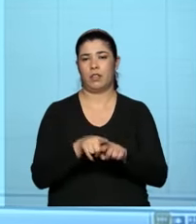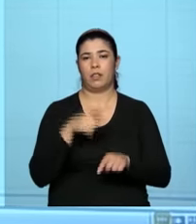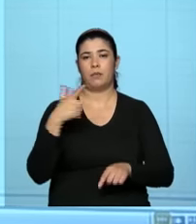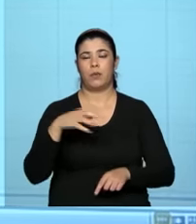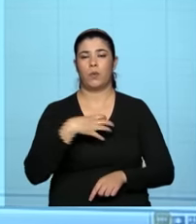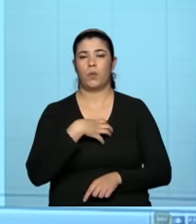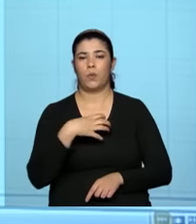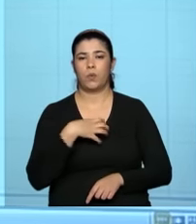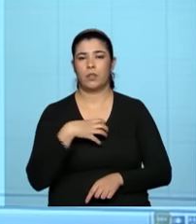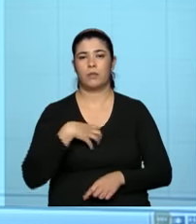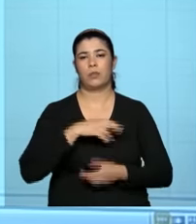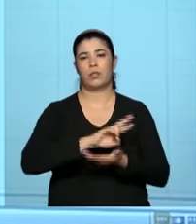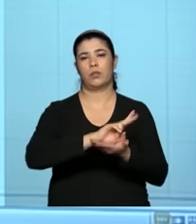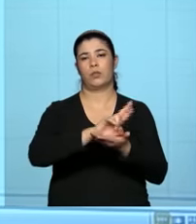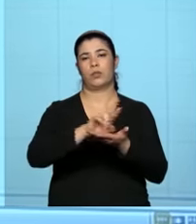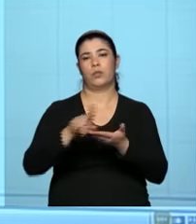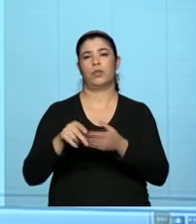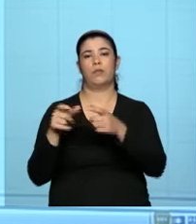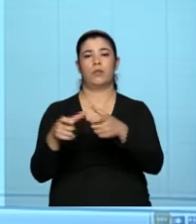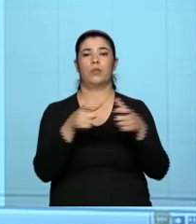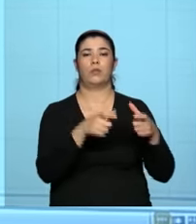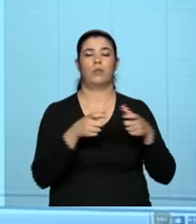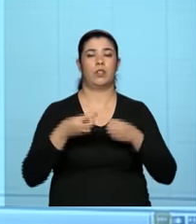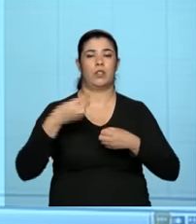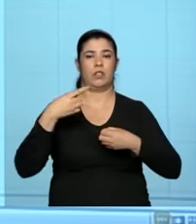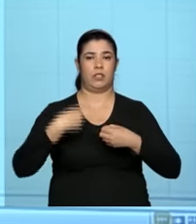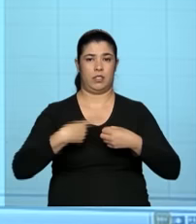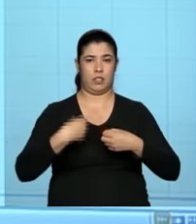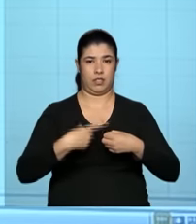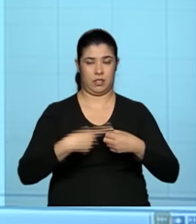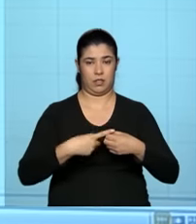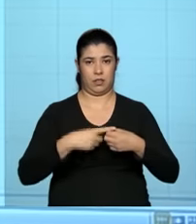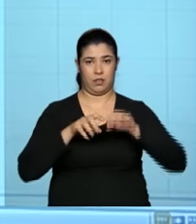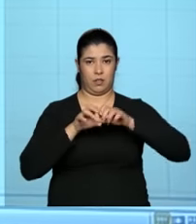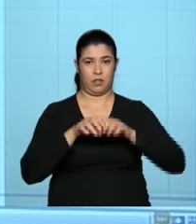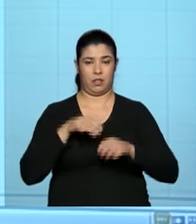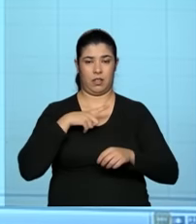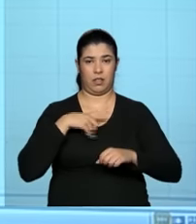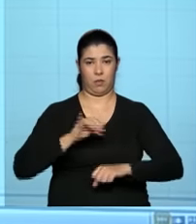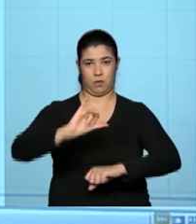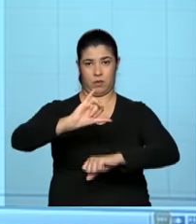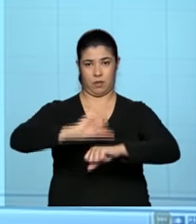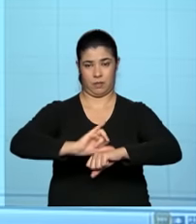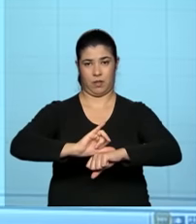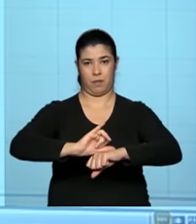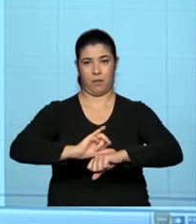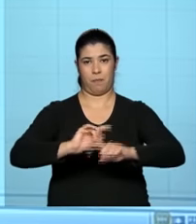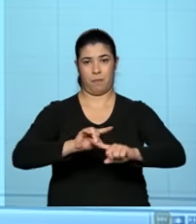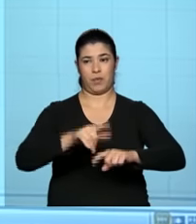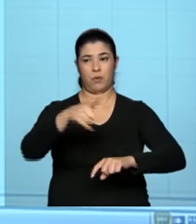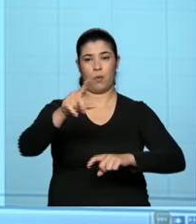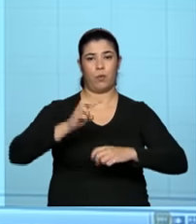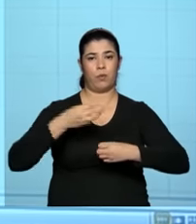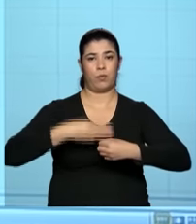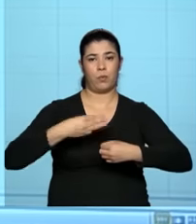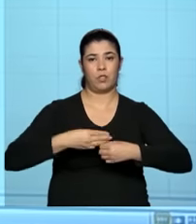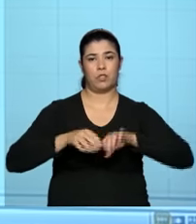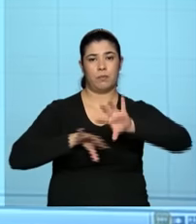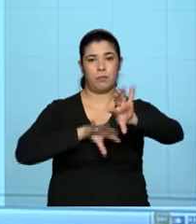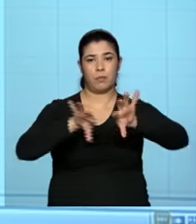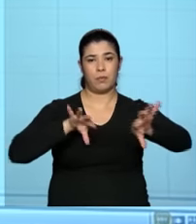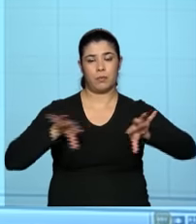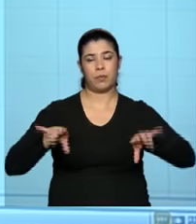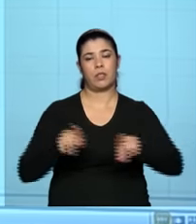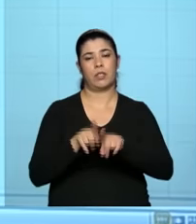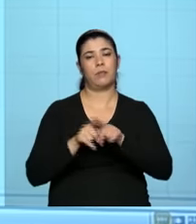isso corresponde a uma descentralização regional. Não foram liberadas essas vagas somente para capitais. Houve um